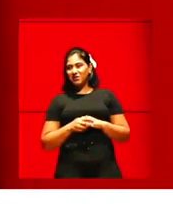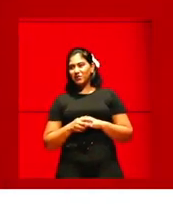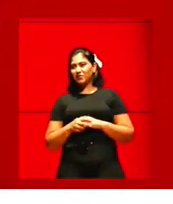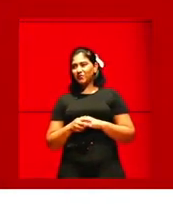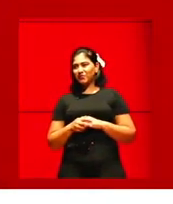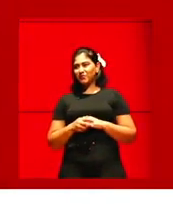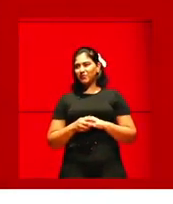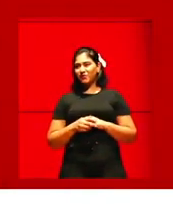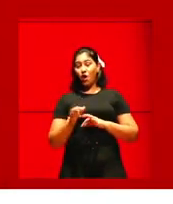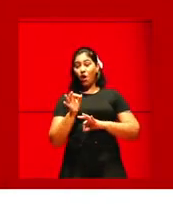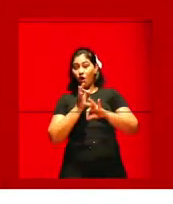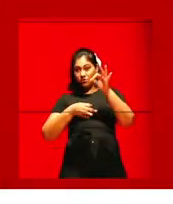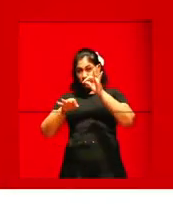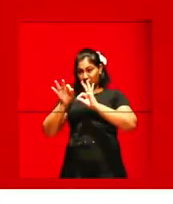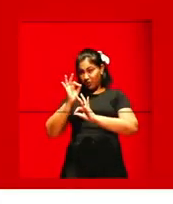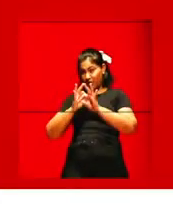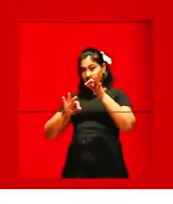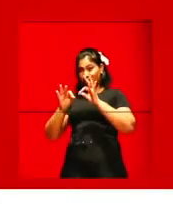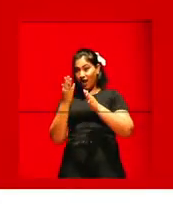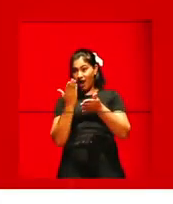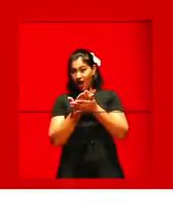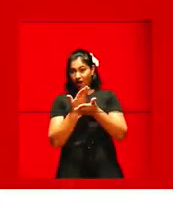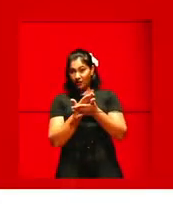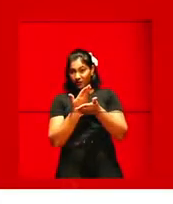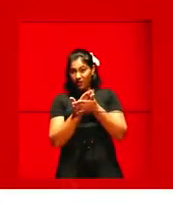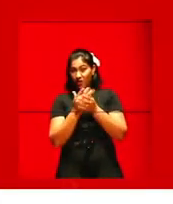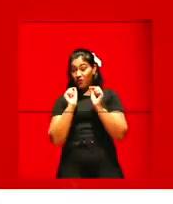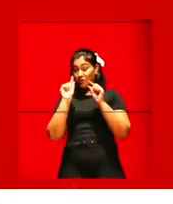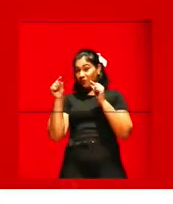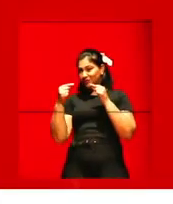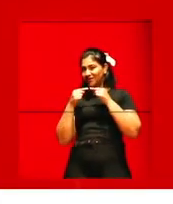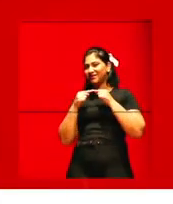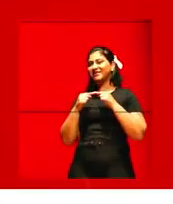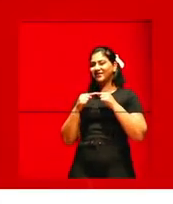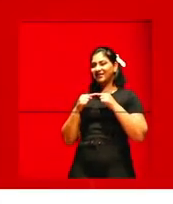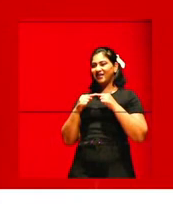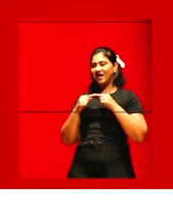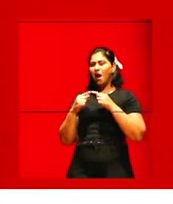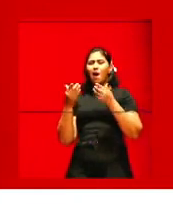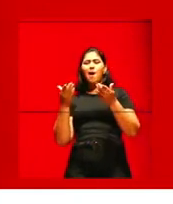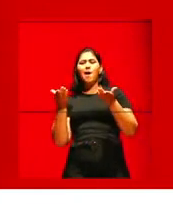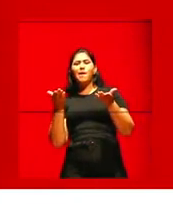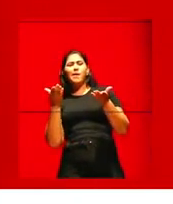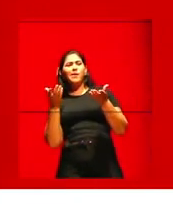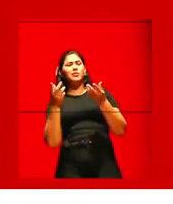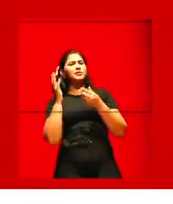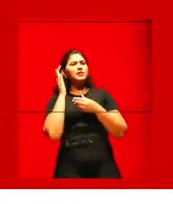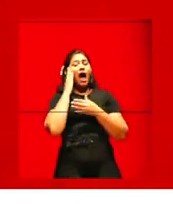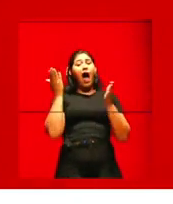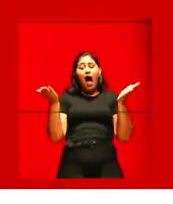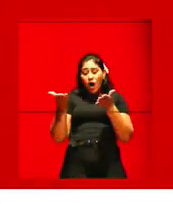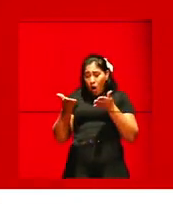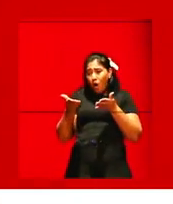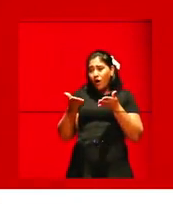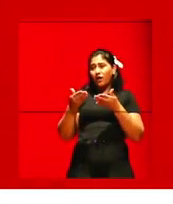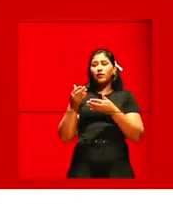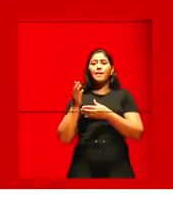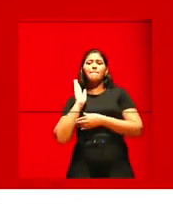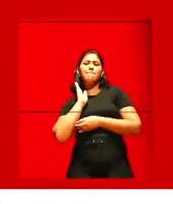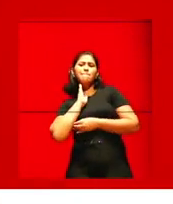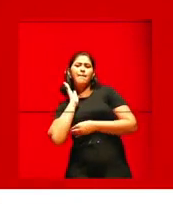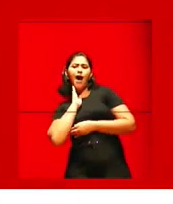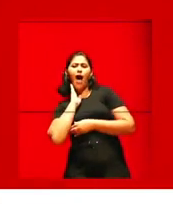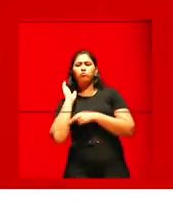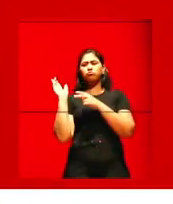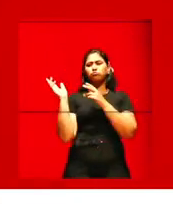Nós organizamos esse aulão com o intuito de bater um papo nesse primeiro momento com vocês, né? Porque